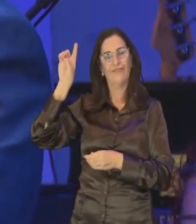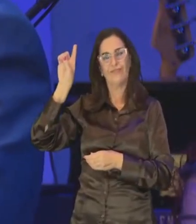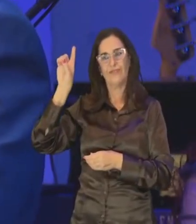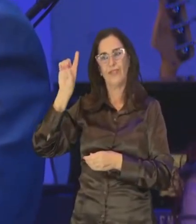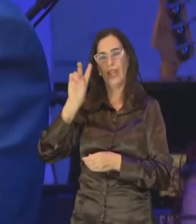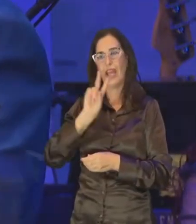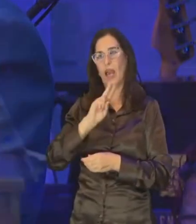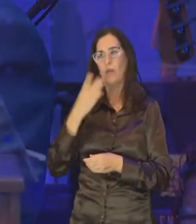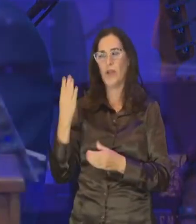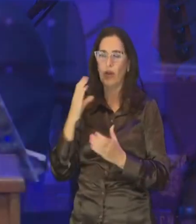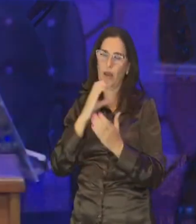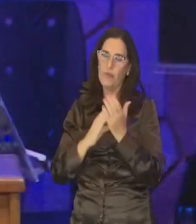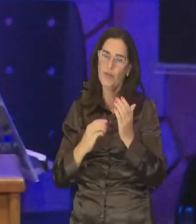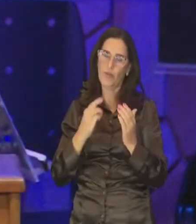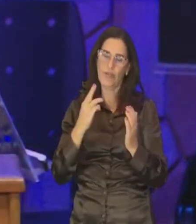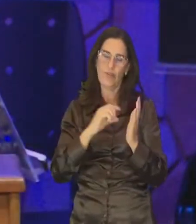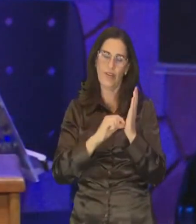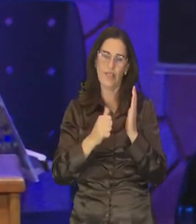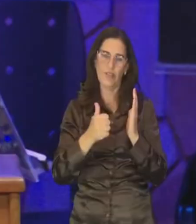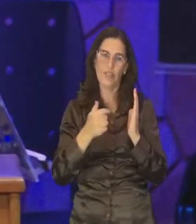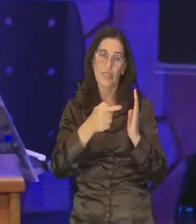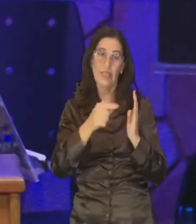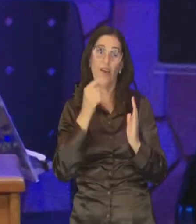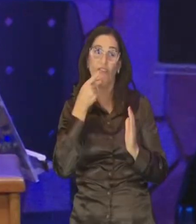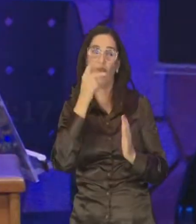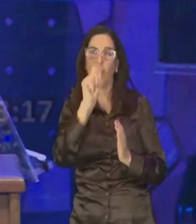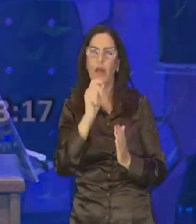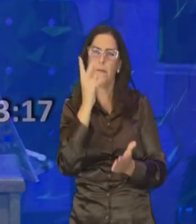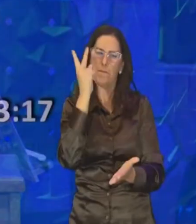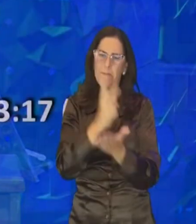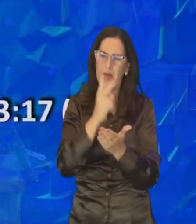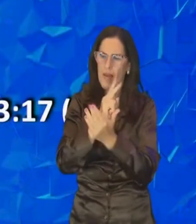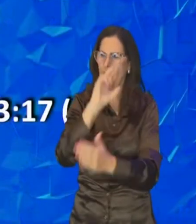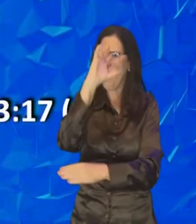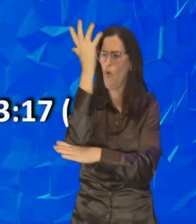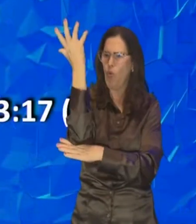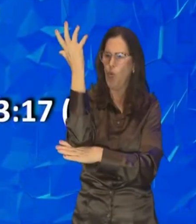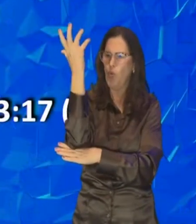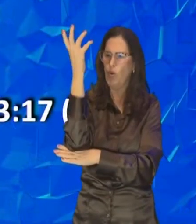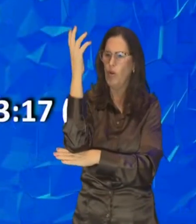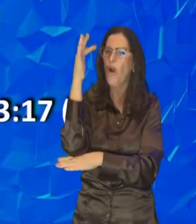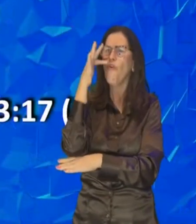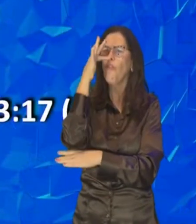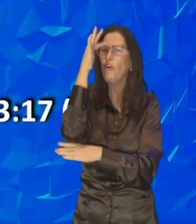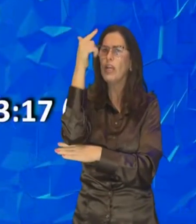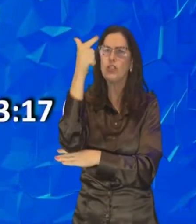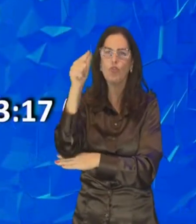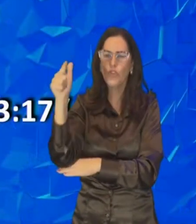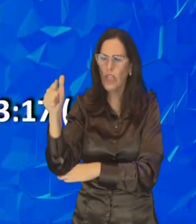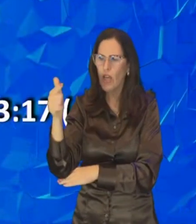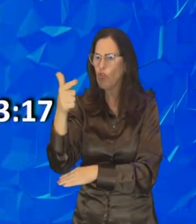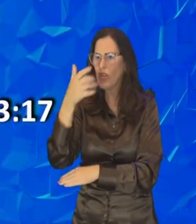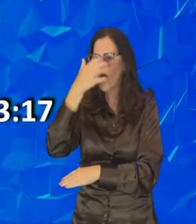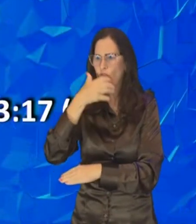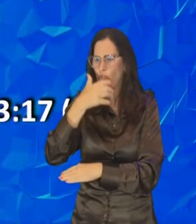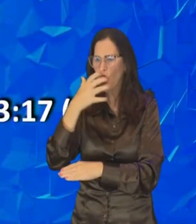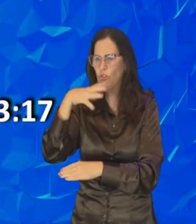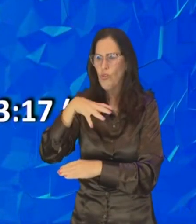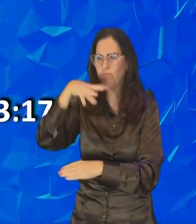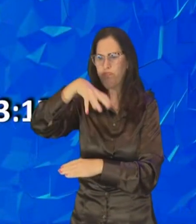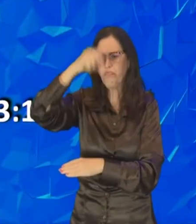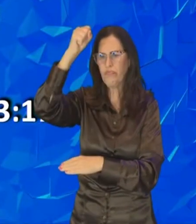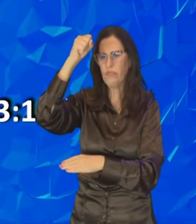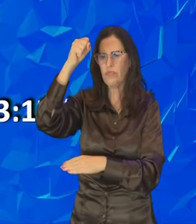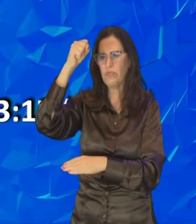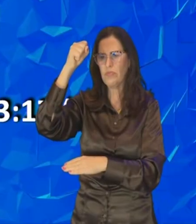Abacuque capítulo 3, verso 17 diz assim: ainda que a figueira não floresça, nem haja fruto na vide, o produto